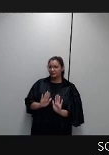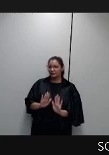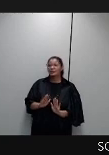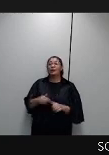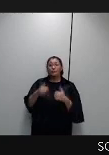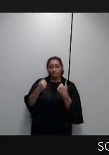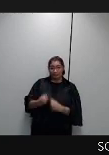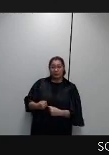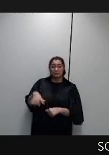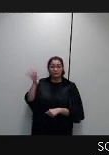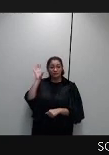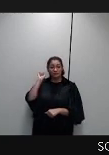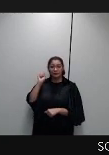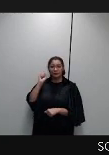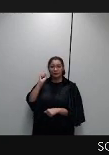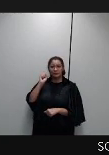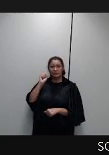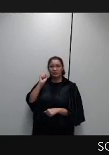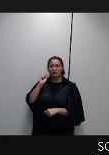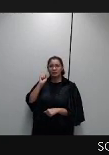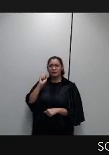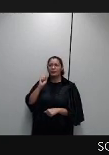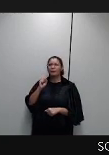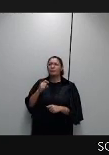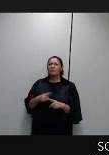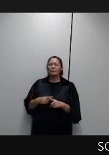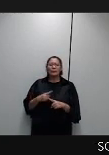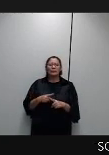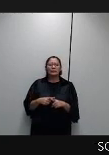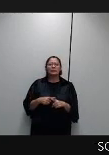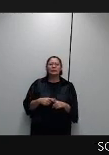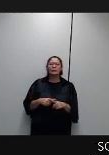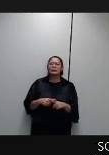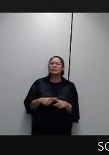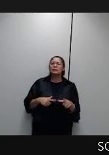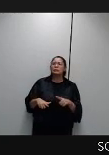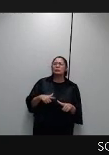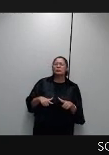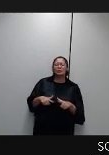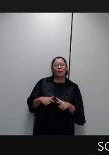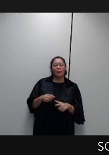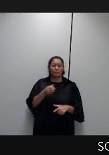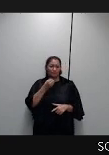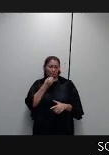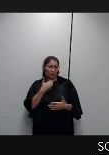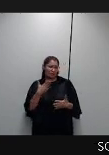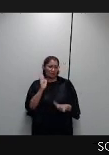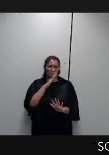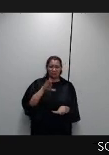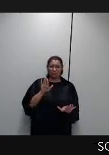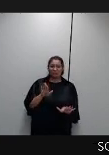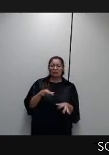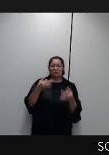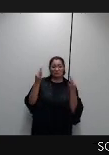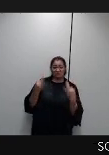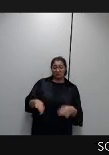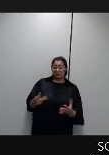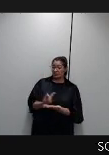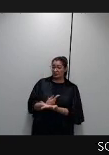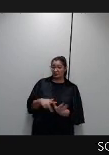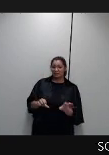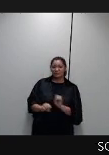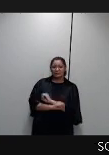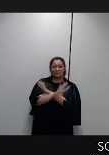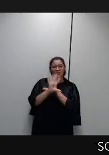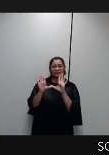que as súmulas 7 porque o tribunal de origem bem ou mal certo errado nesse claramente EA faz